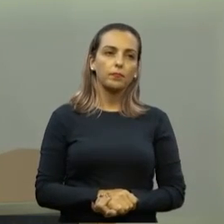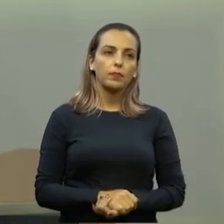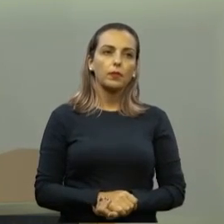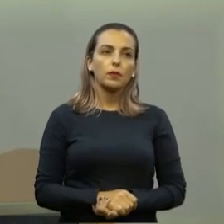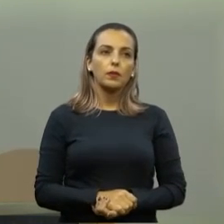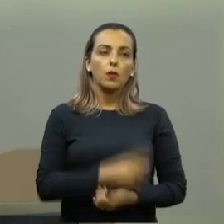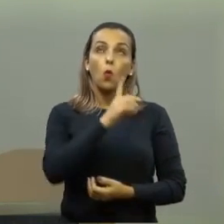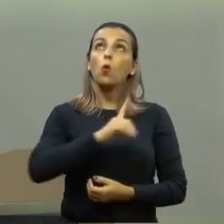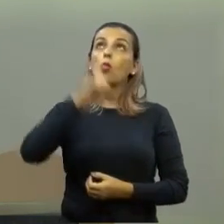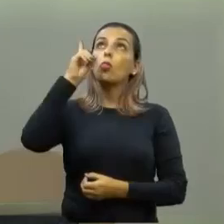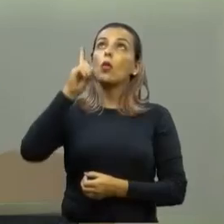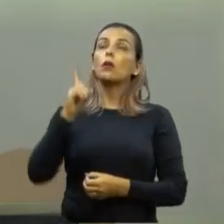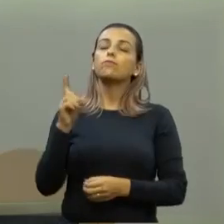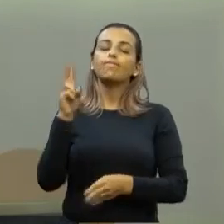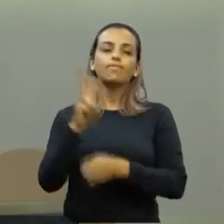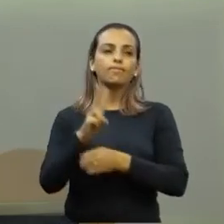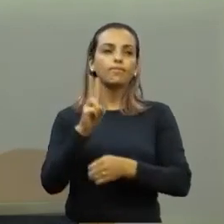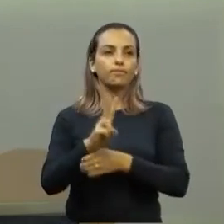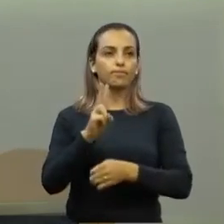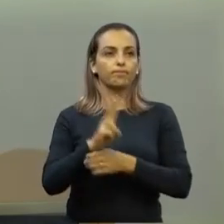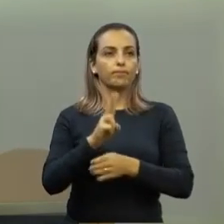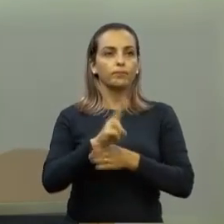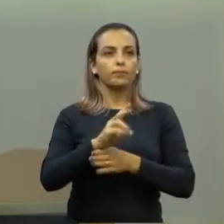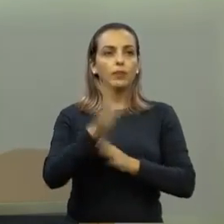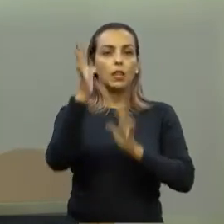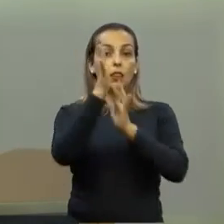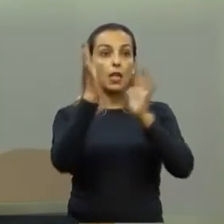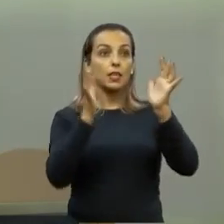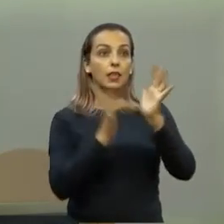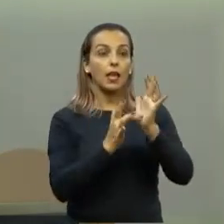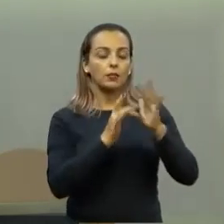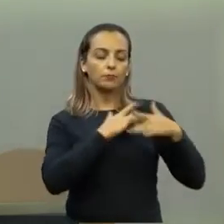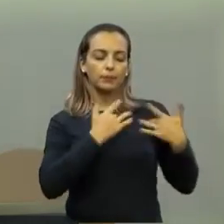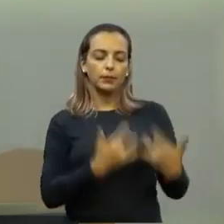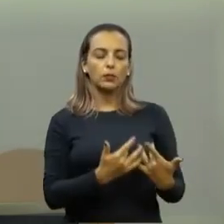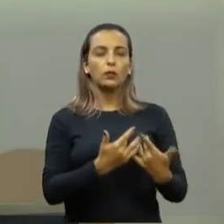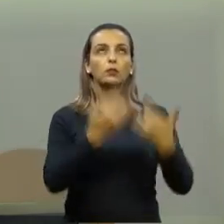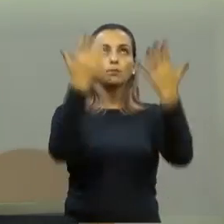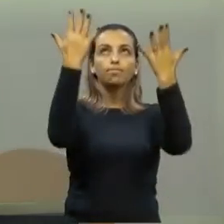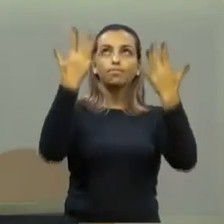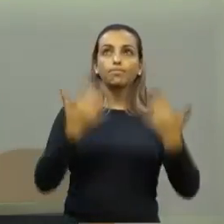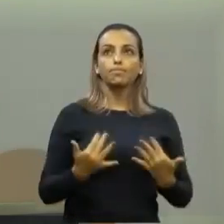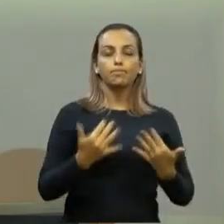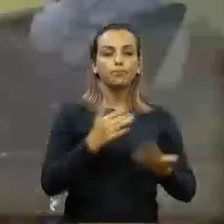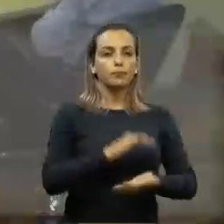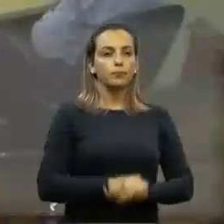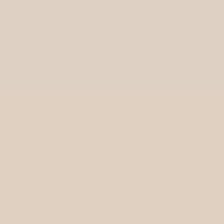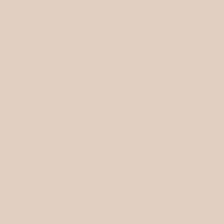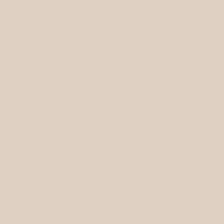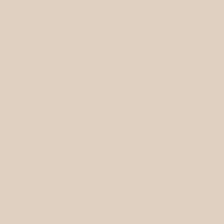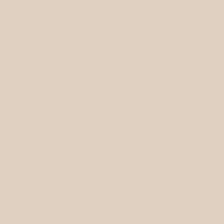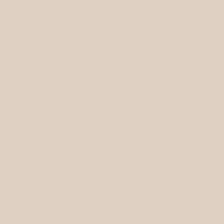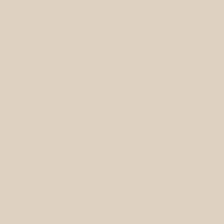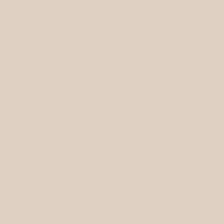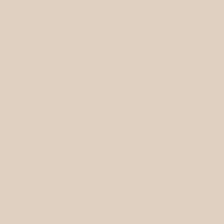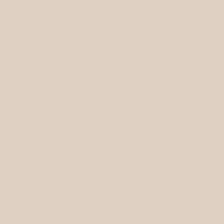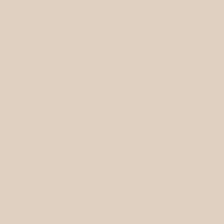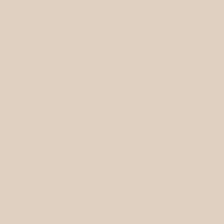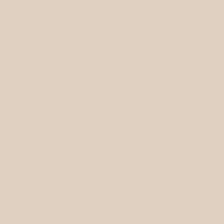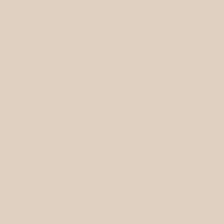vocês fiquem com Deus e que Cristo tenha misericórdia de nós E aí